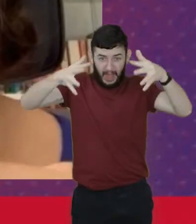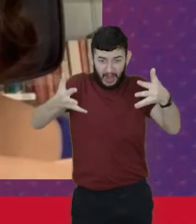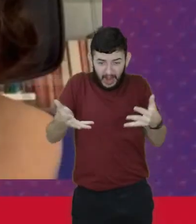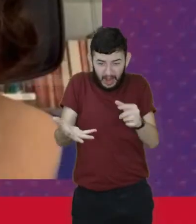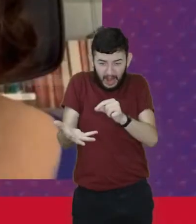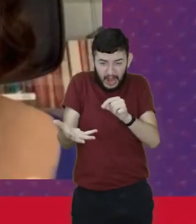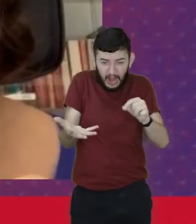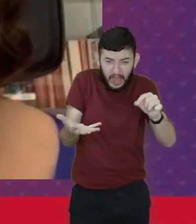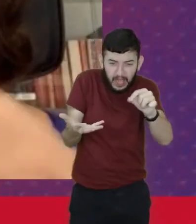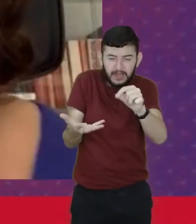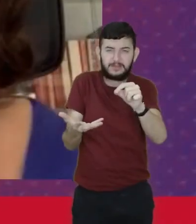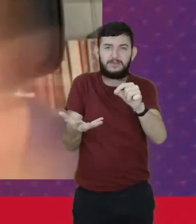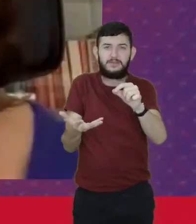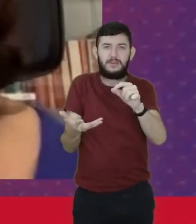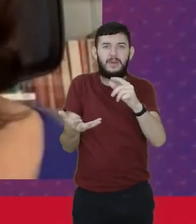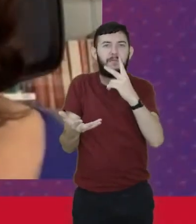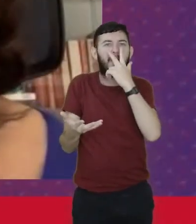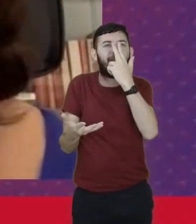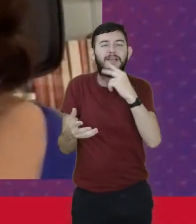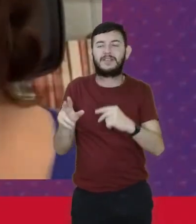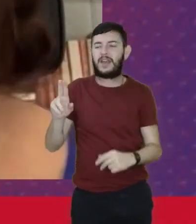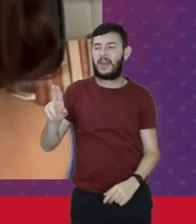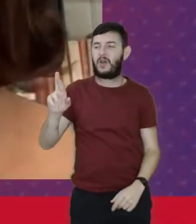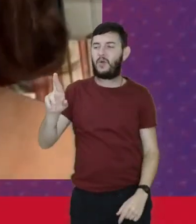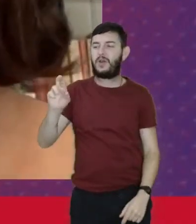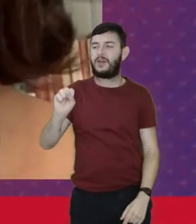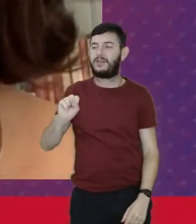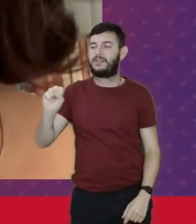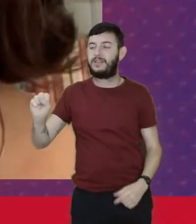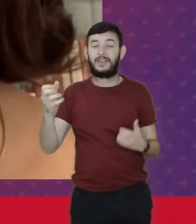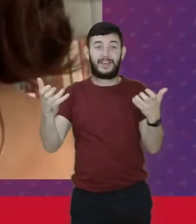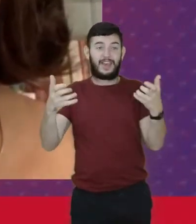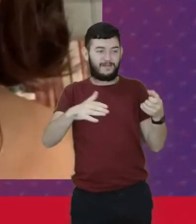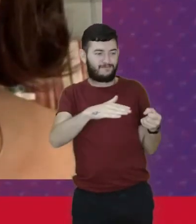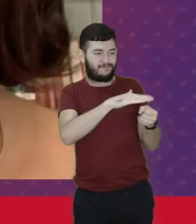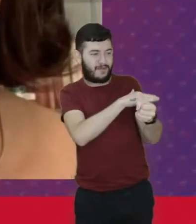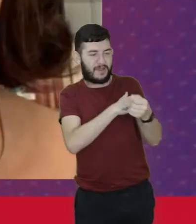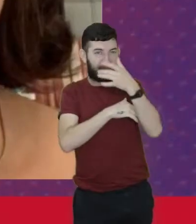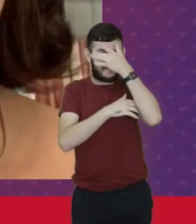queria infiltrar em todos os países agentes do comunismo.